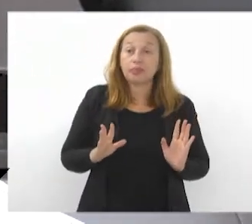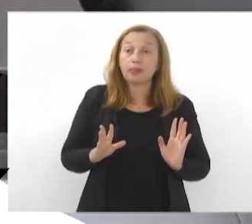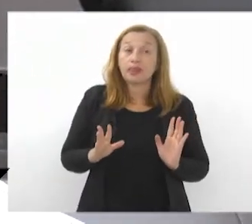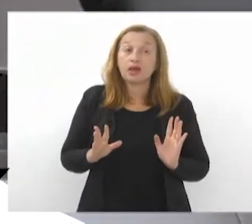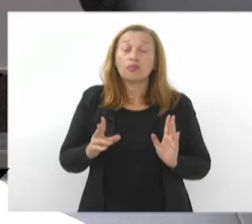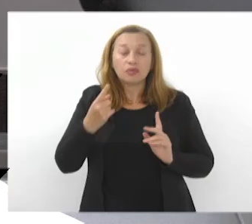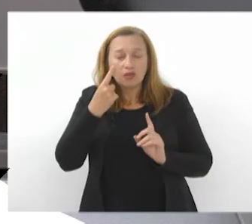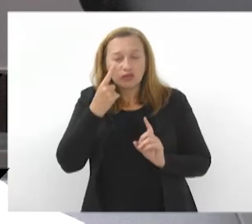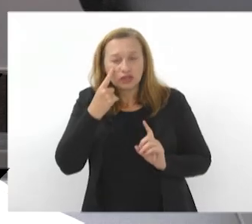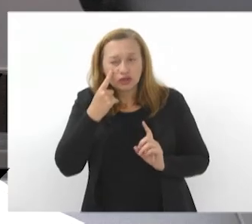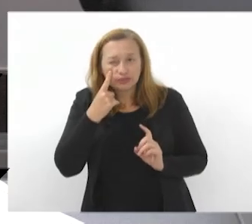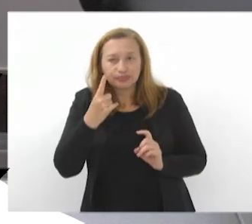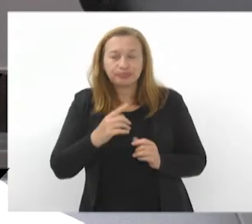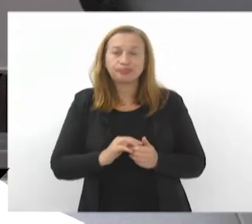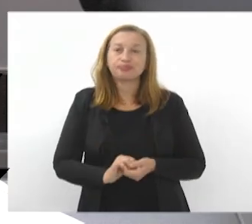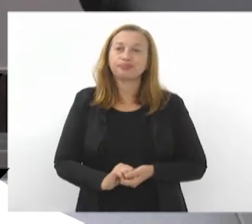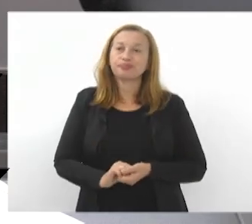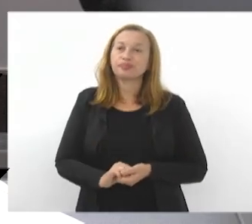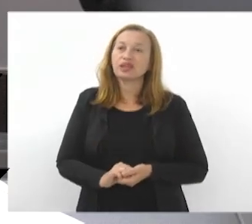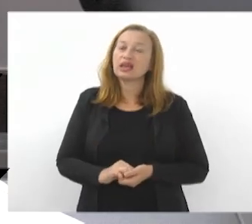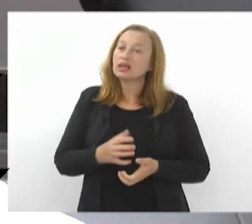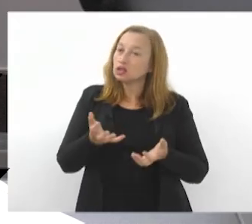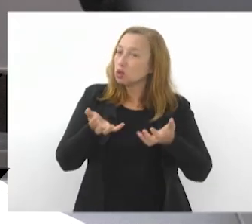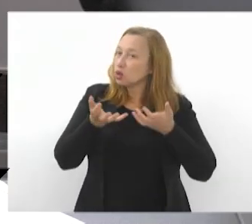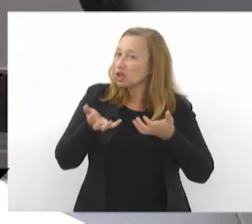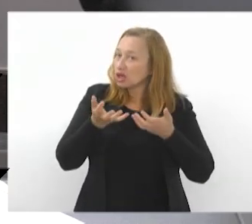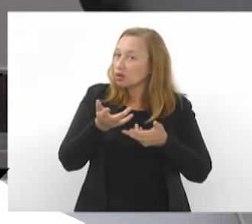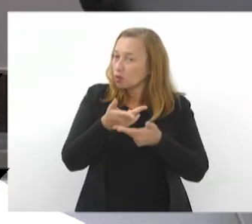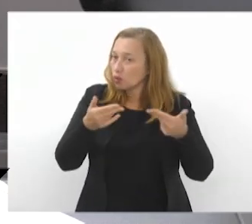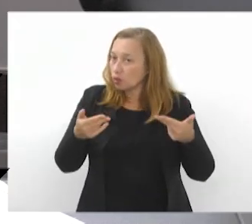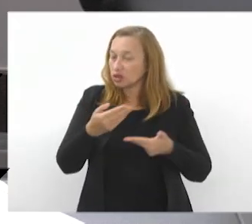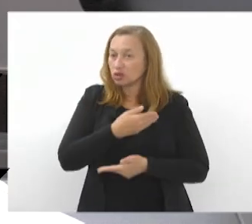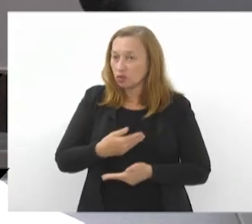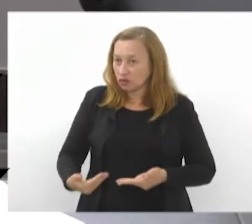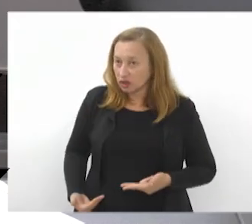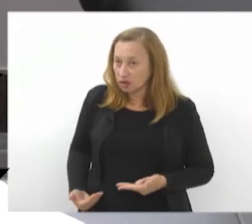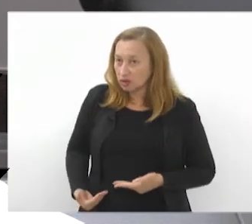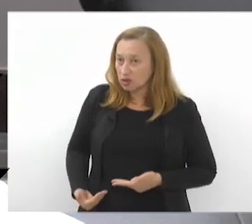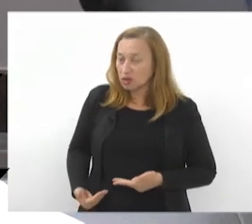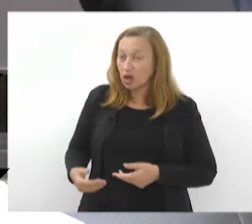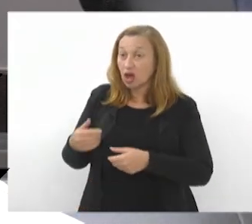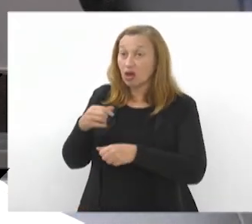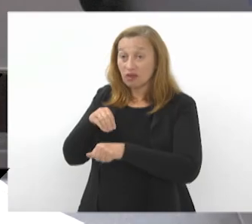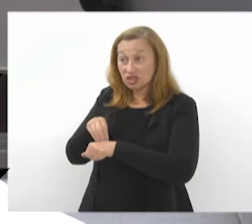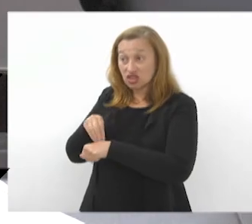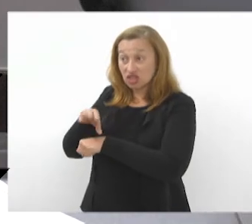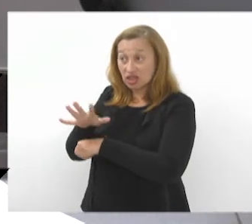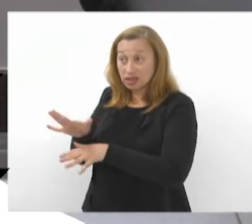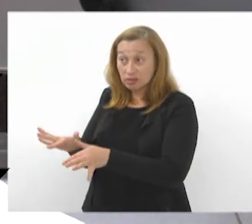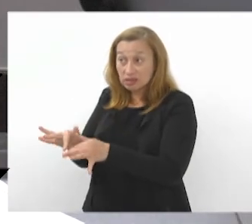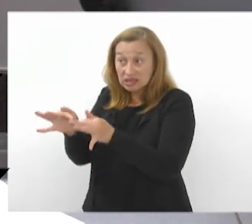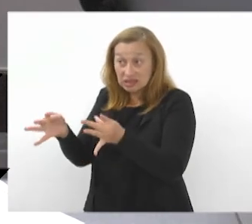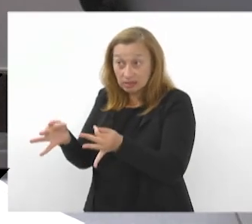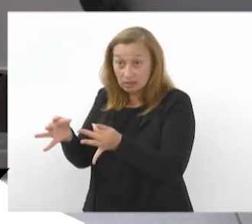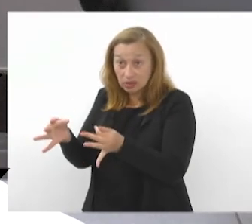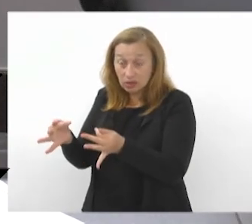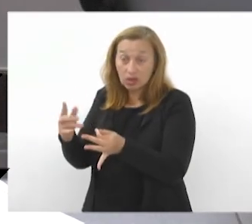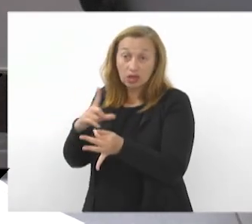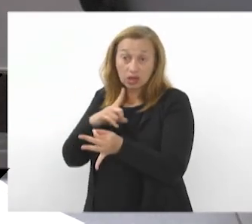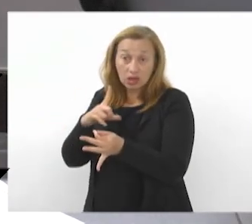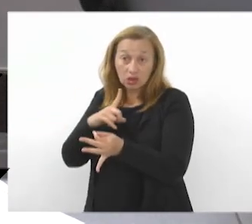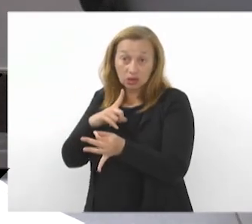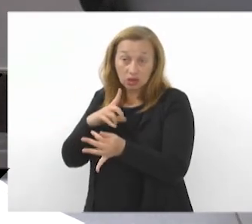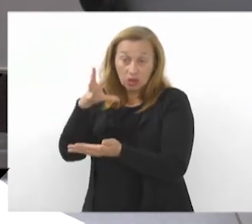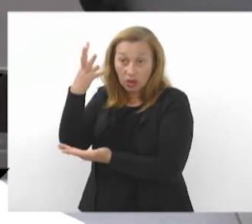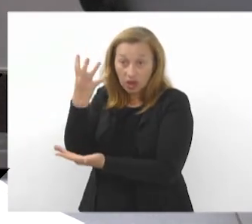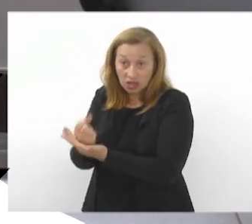E olha só, se eu quero alguma coisa do governador, eu faço uma indicação simples, eu tenho o